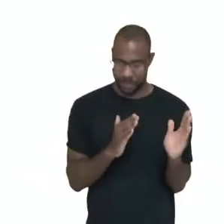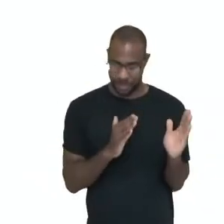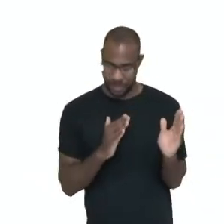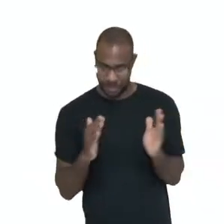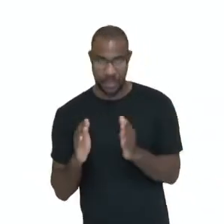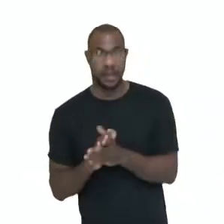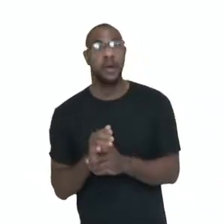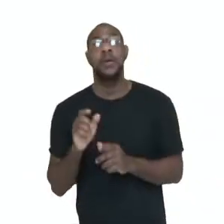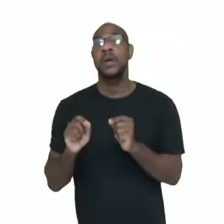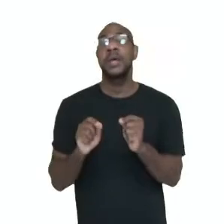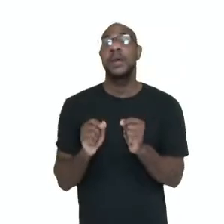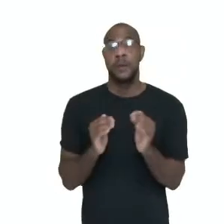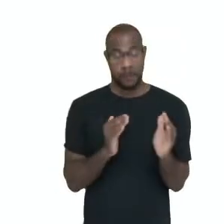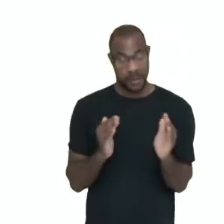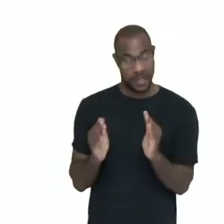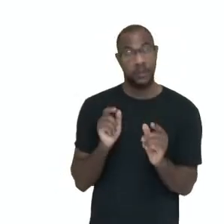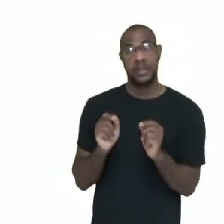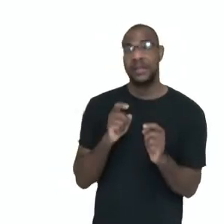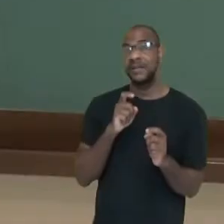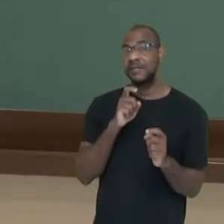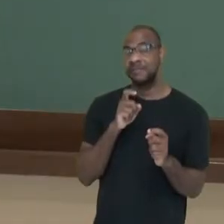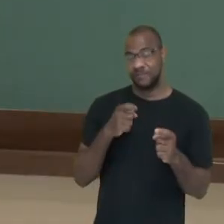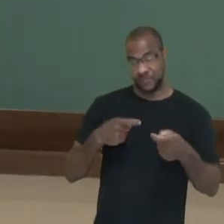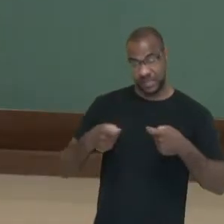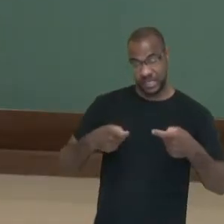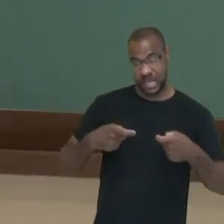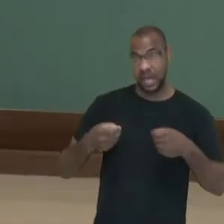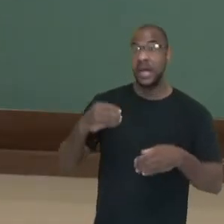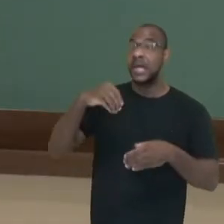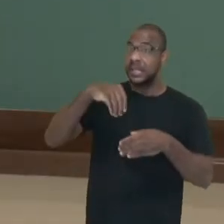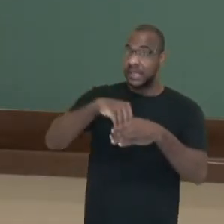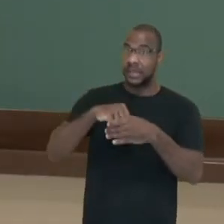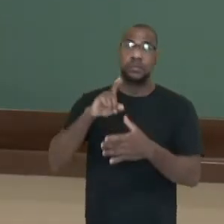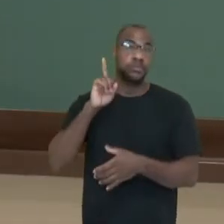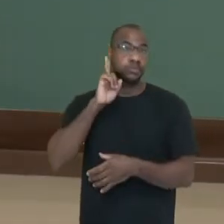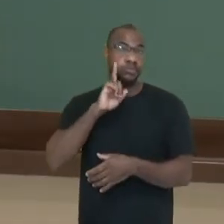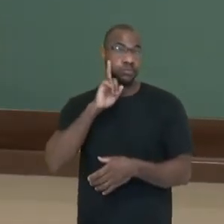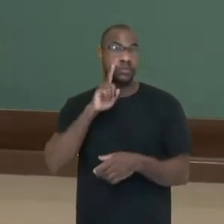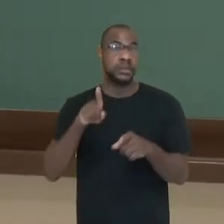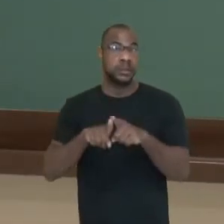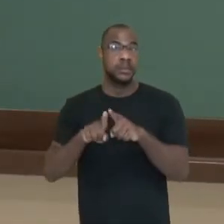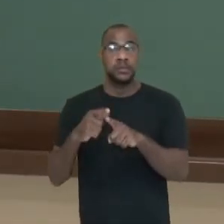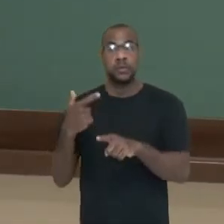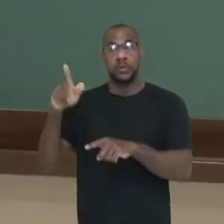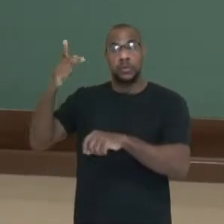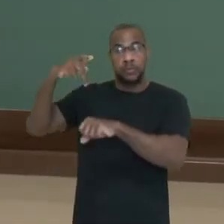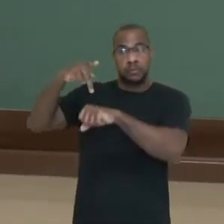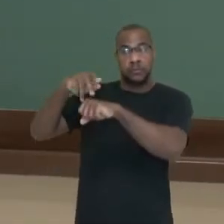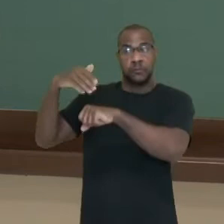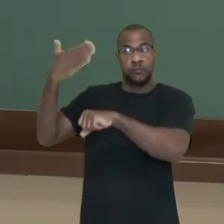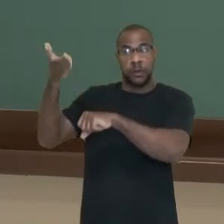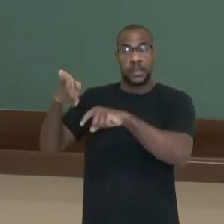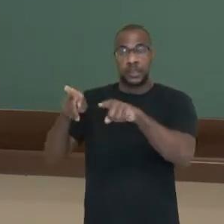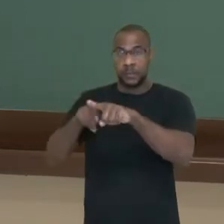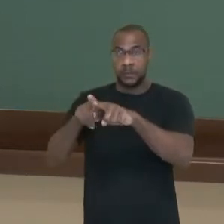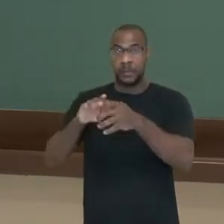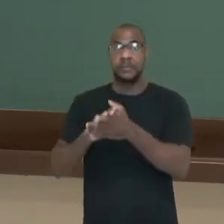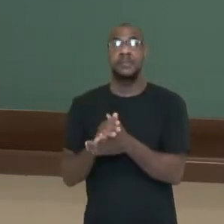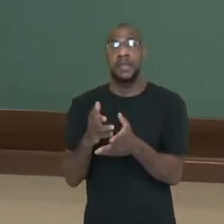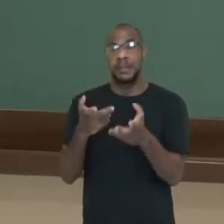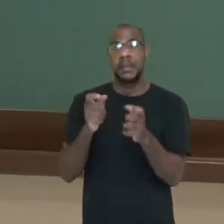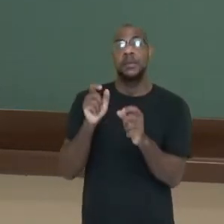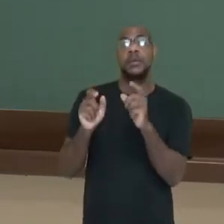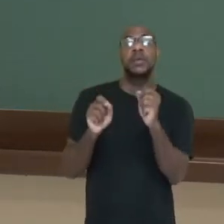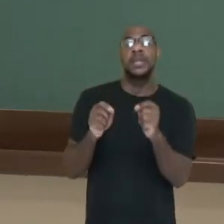os períodos de guerra, tanto no cenário interno quanto participação externa. Então aqui percebemos, por exemplo,